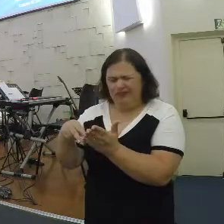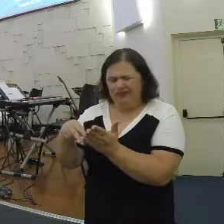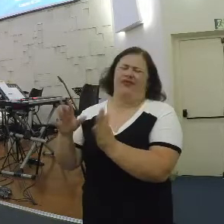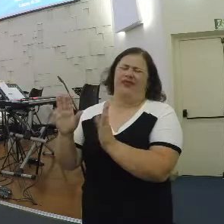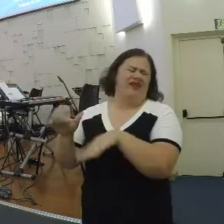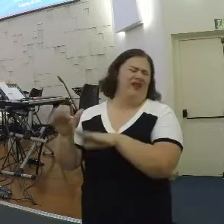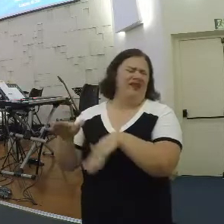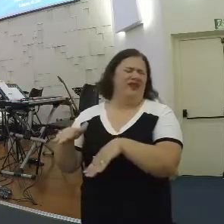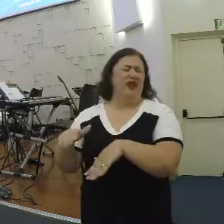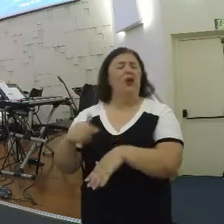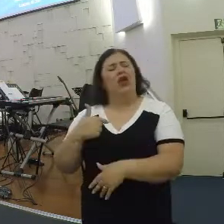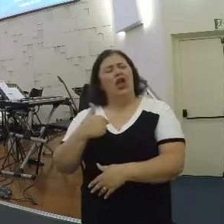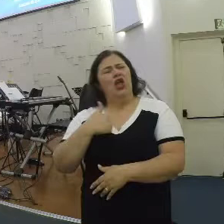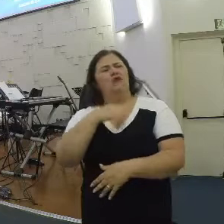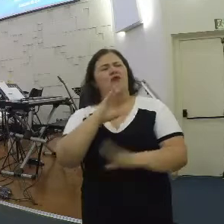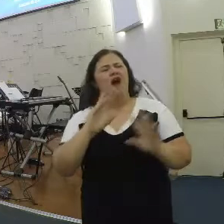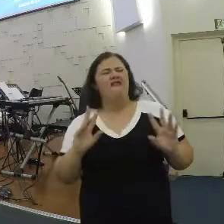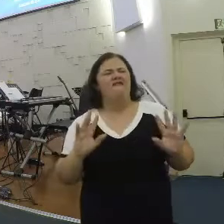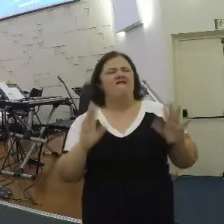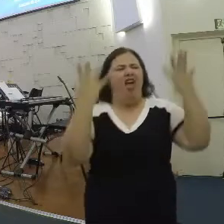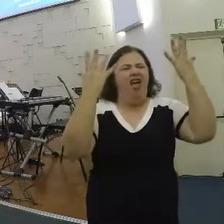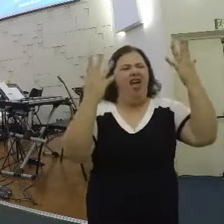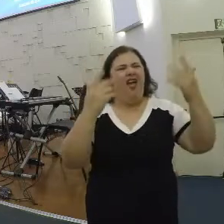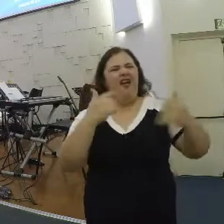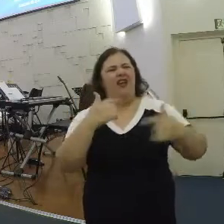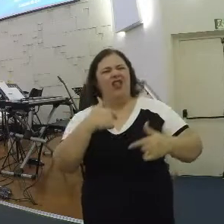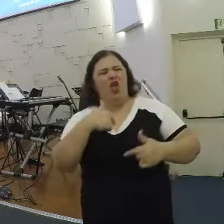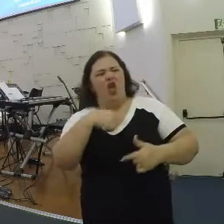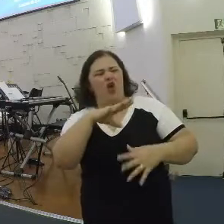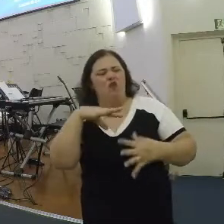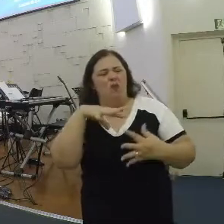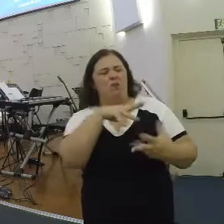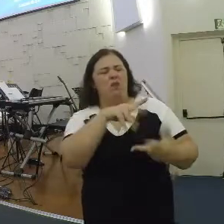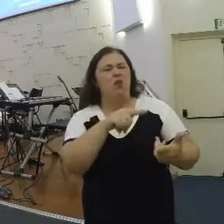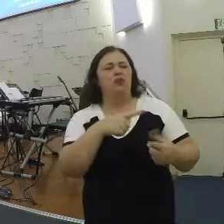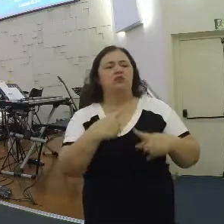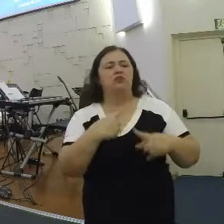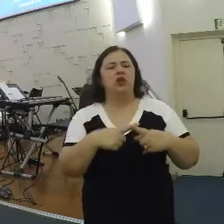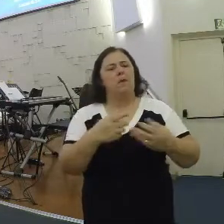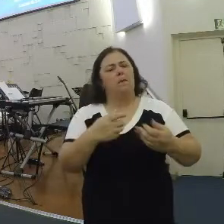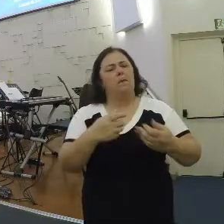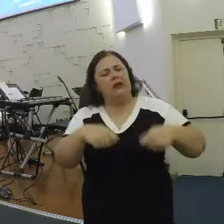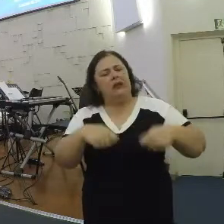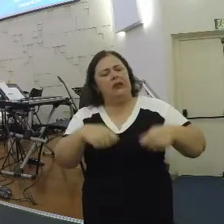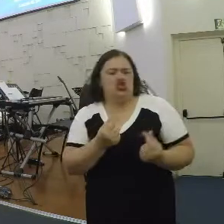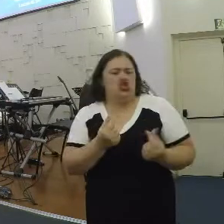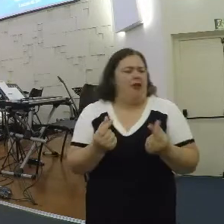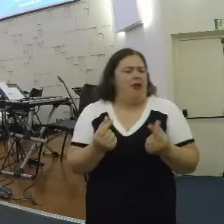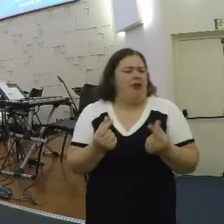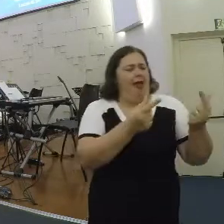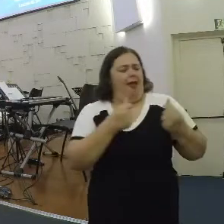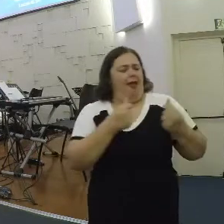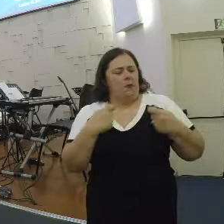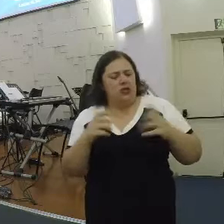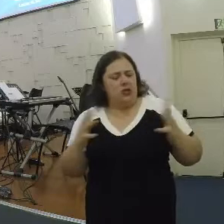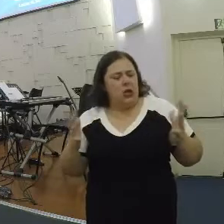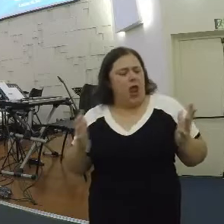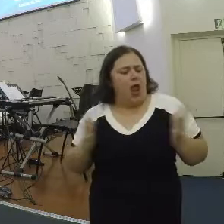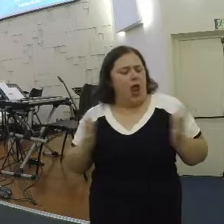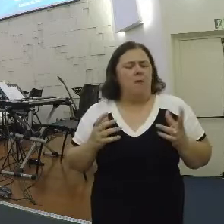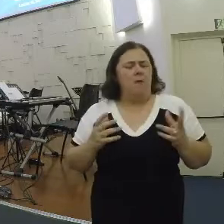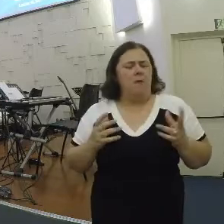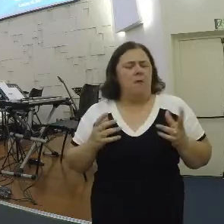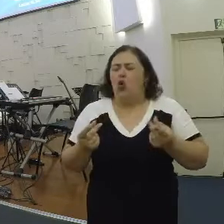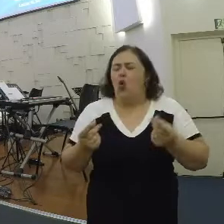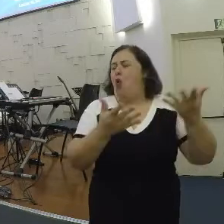eu reconheço que Jesus é o Salvador e que a Bíblia é verdadeira. Você precisa de ter mais do que cordialidade, você